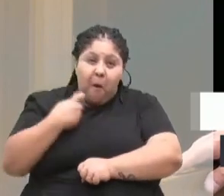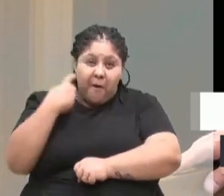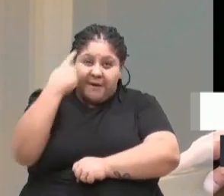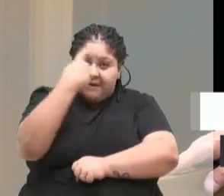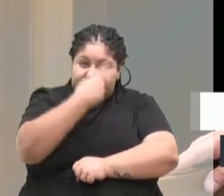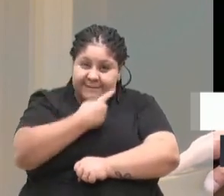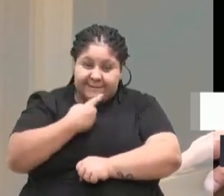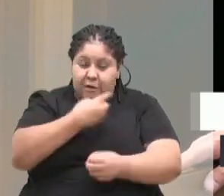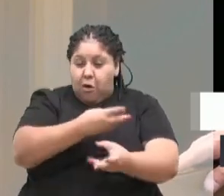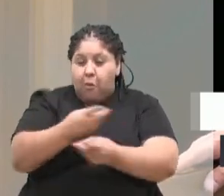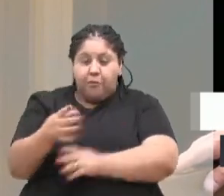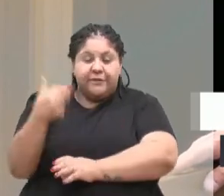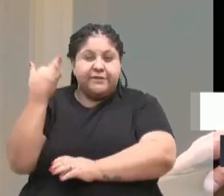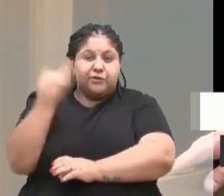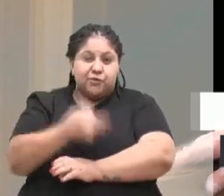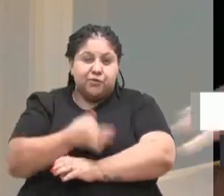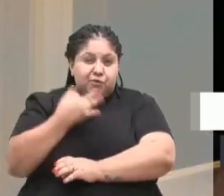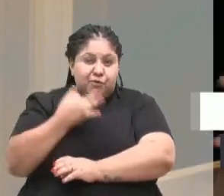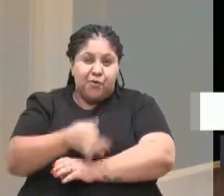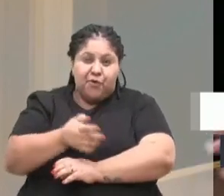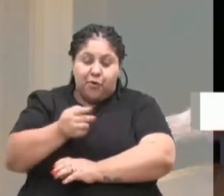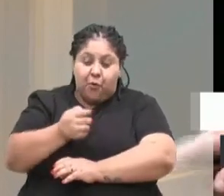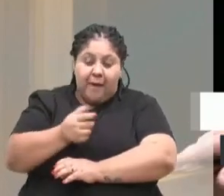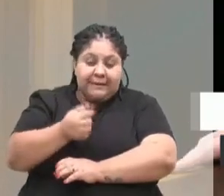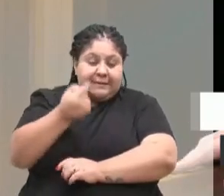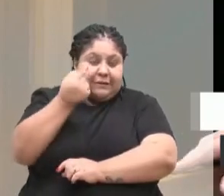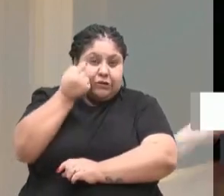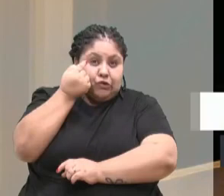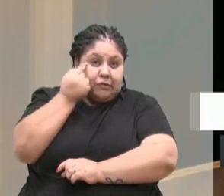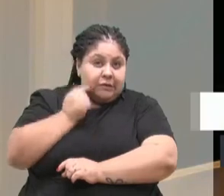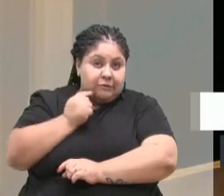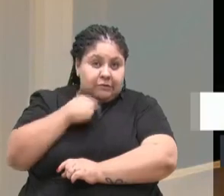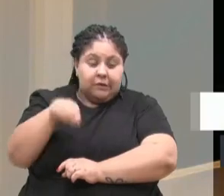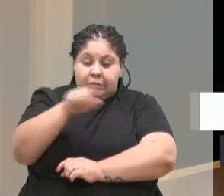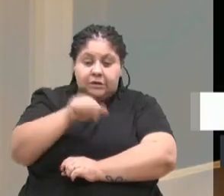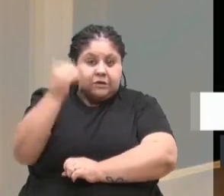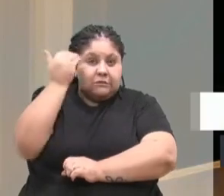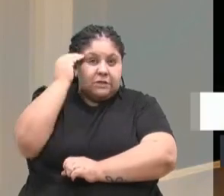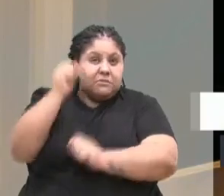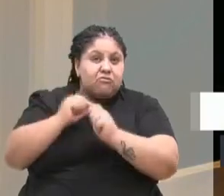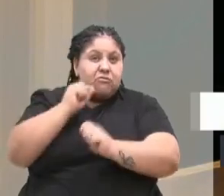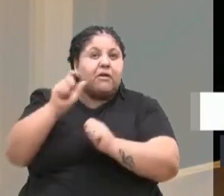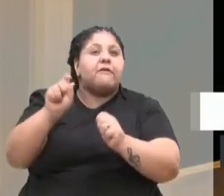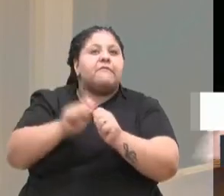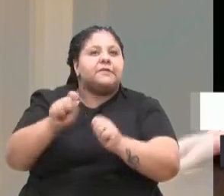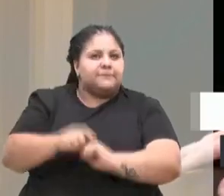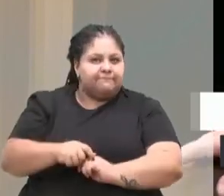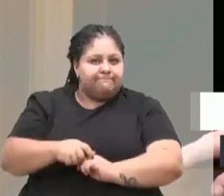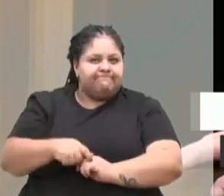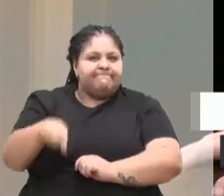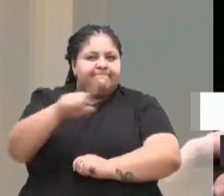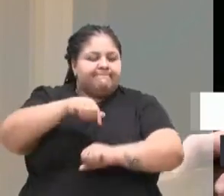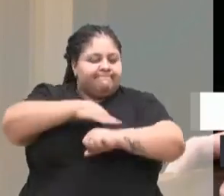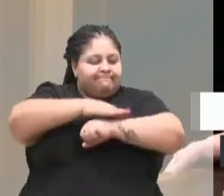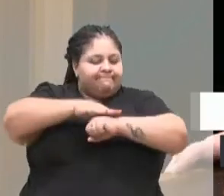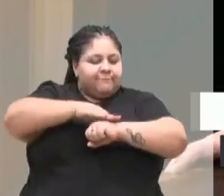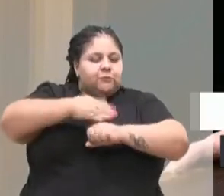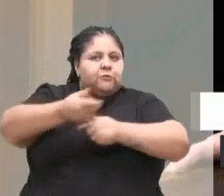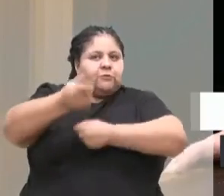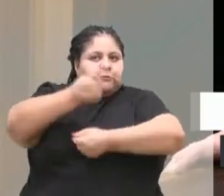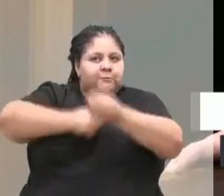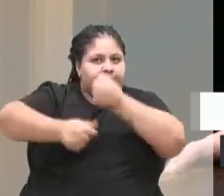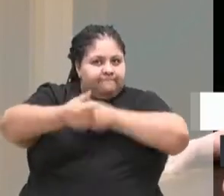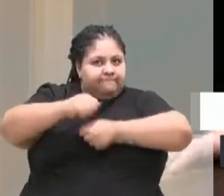pessoas, algumas quase chorando, né? A gente ficou ali sem saber. E aí a gente conversou com o administrador da